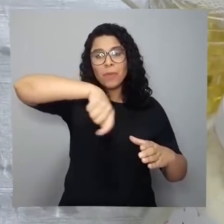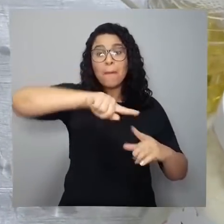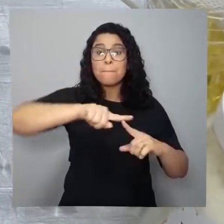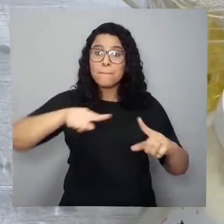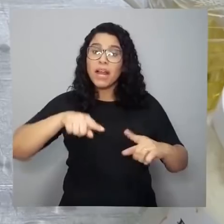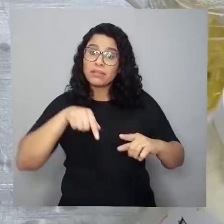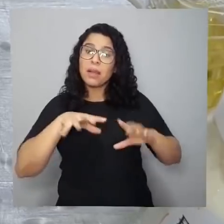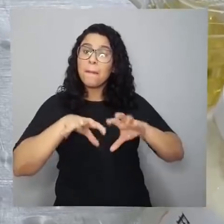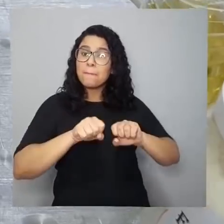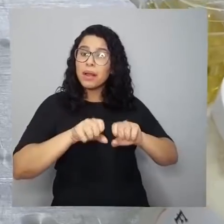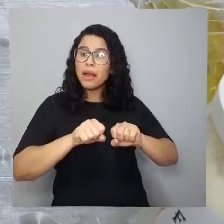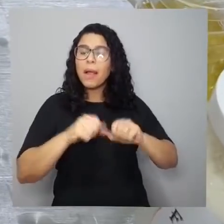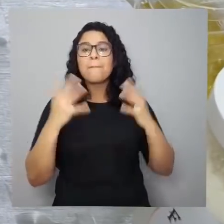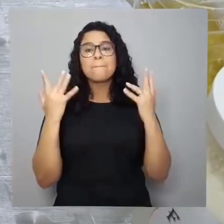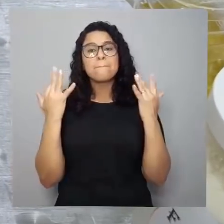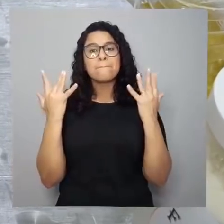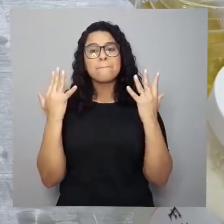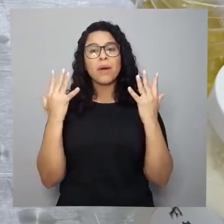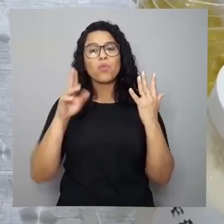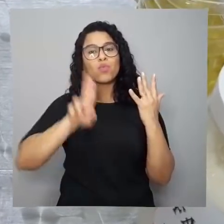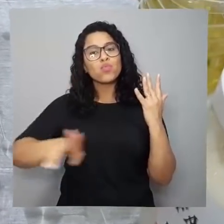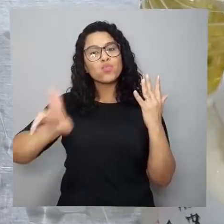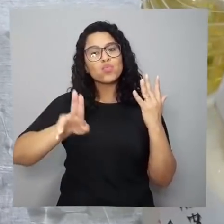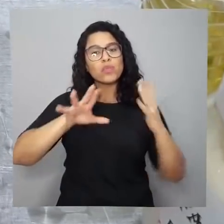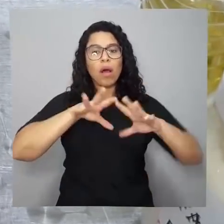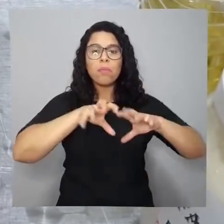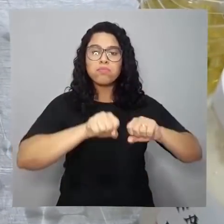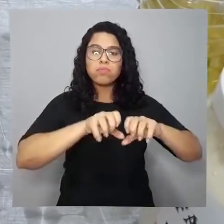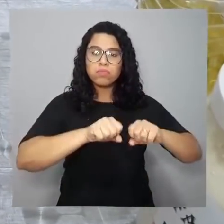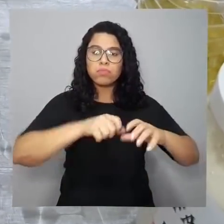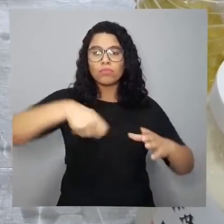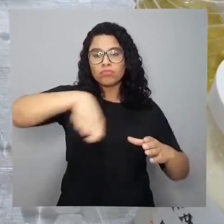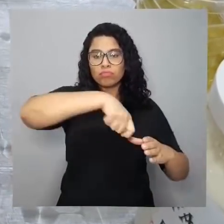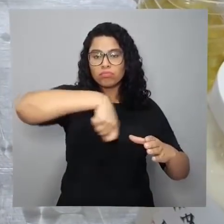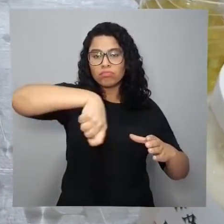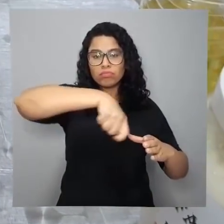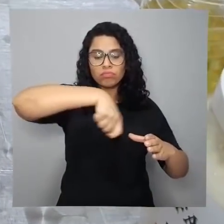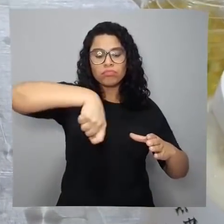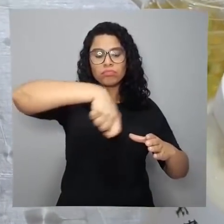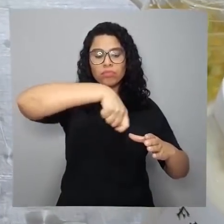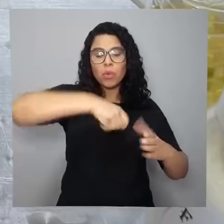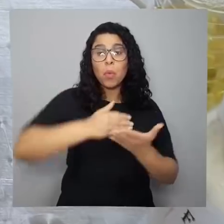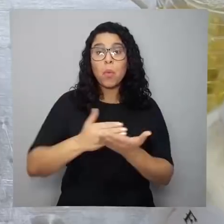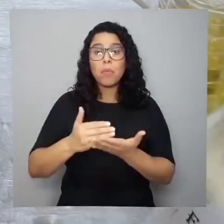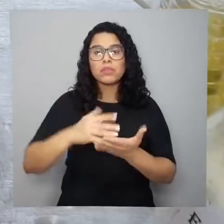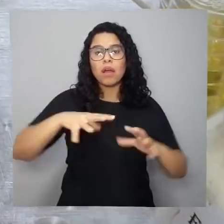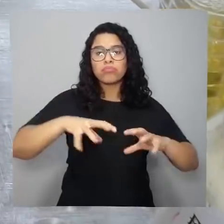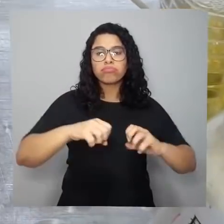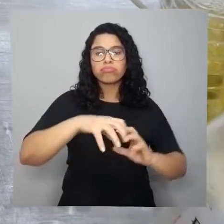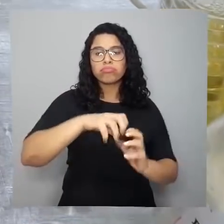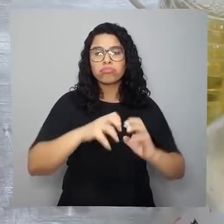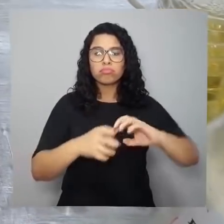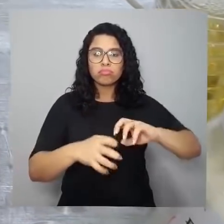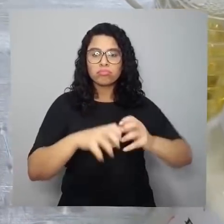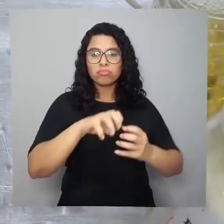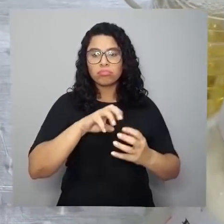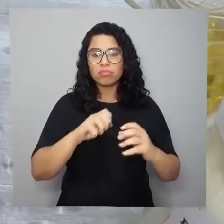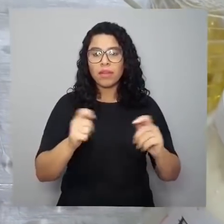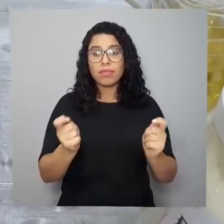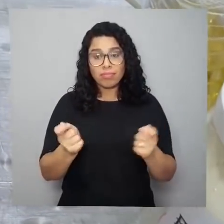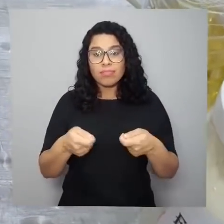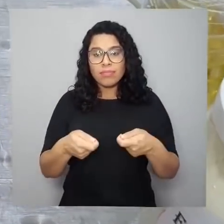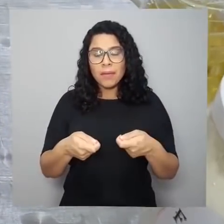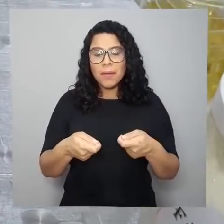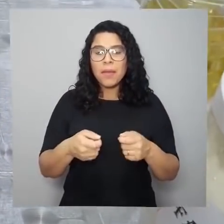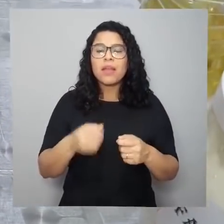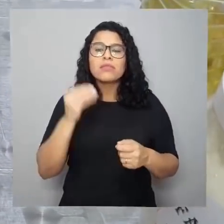essa massinha tem que mexer com a mão. Então eu já vou largar aqui, ó, e já vou começar a mexer com a mão pra eu poder